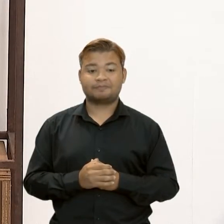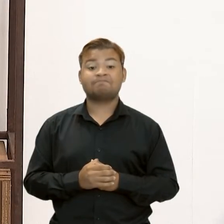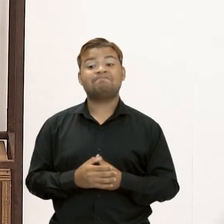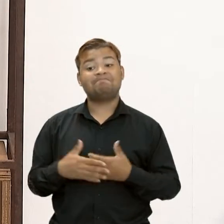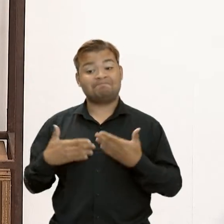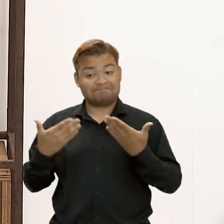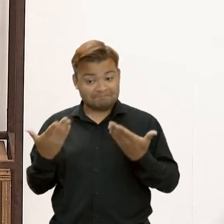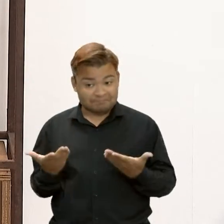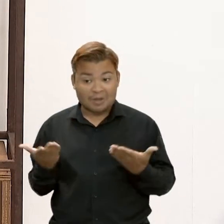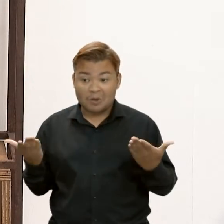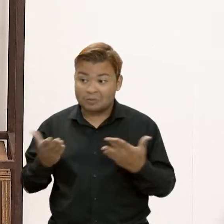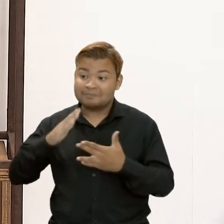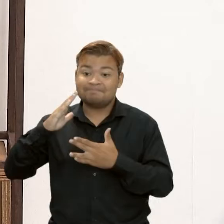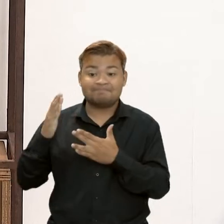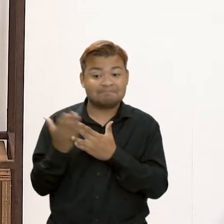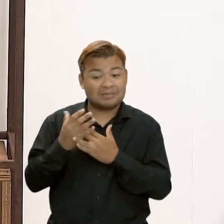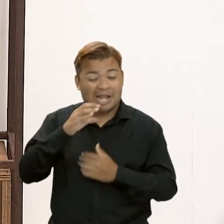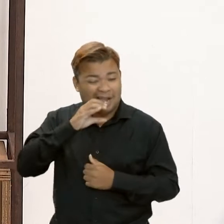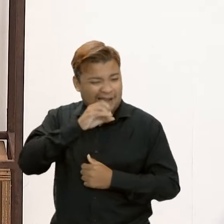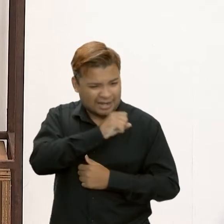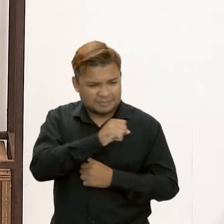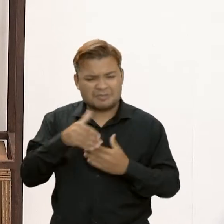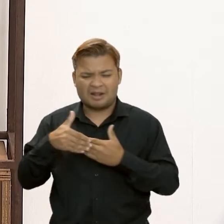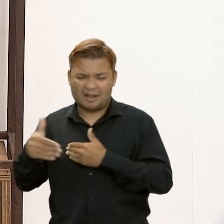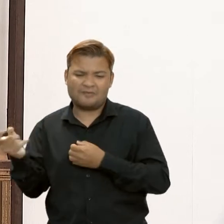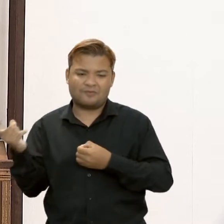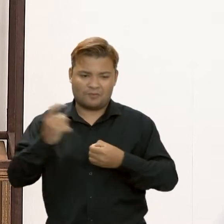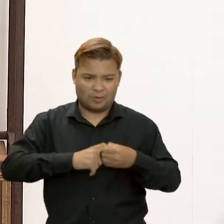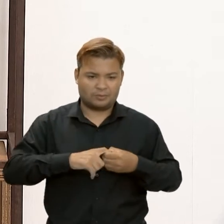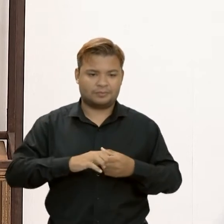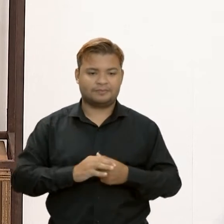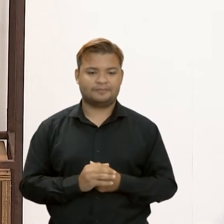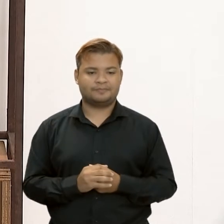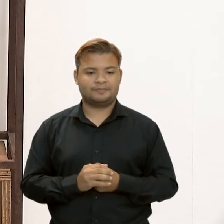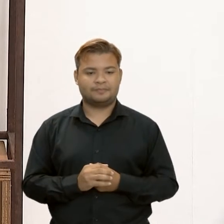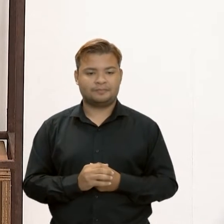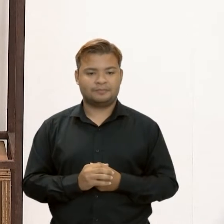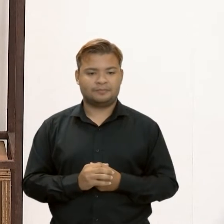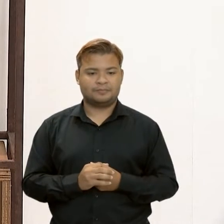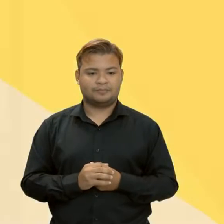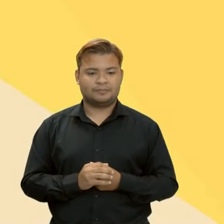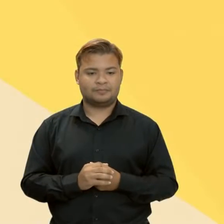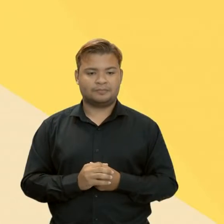Bom, vamos para mais um rápido intervalo e já voltamos.